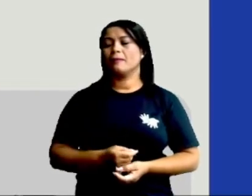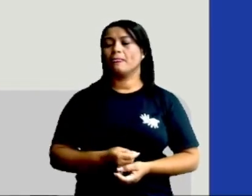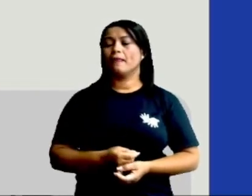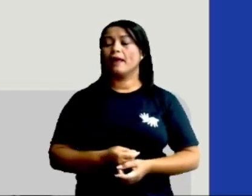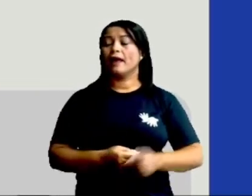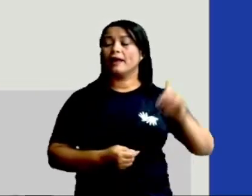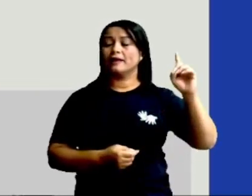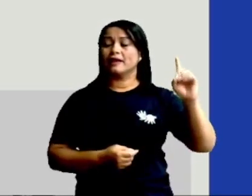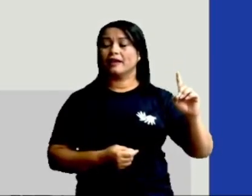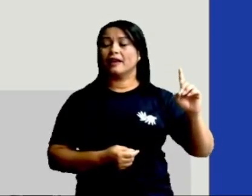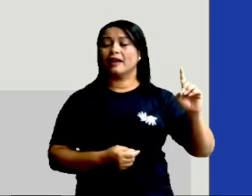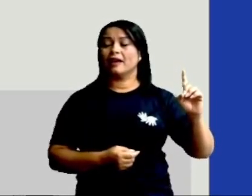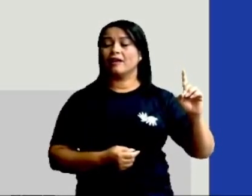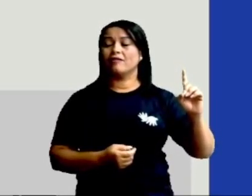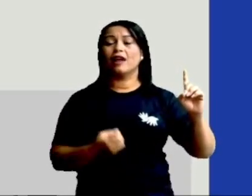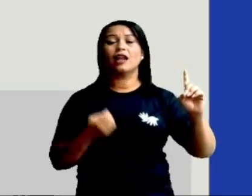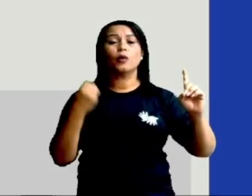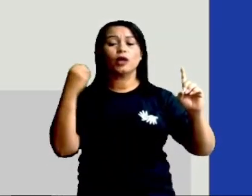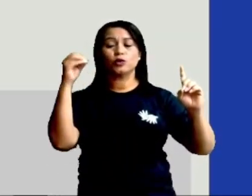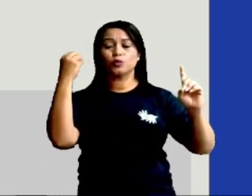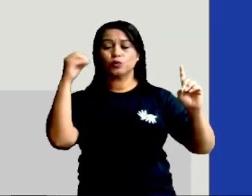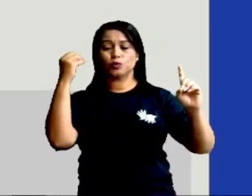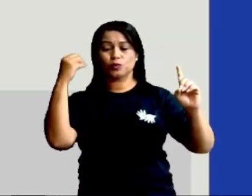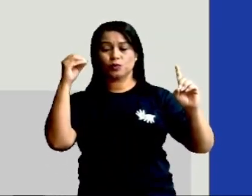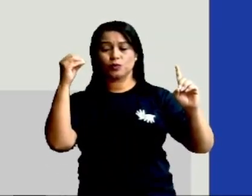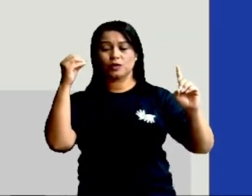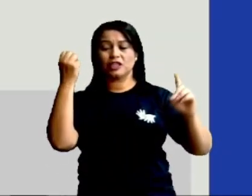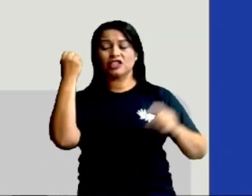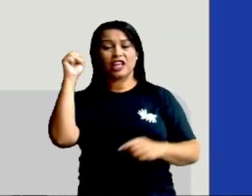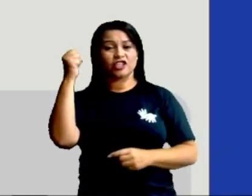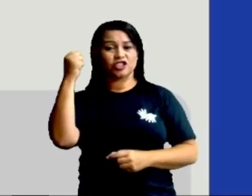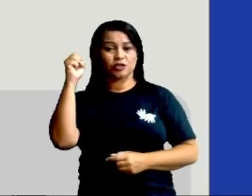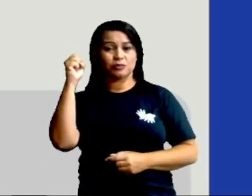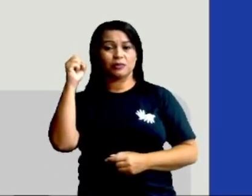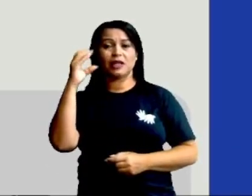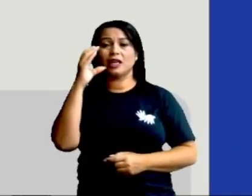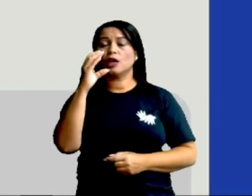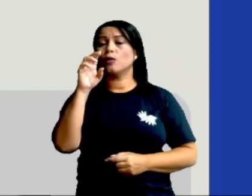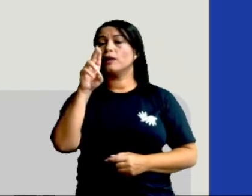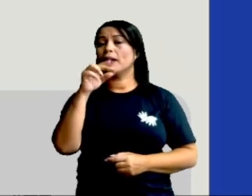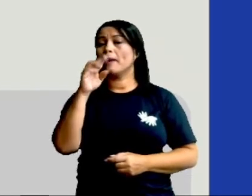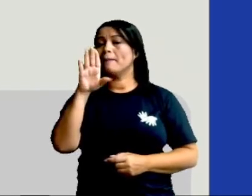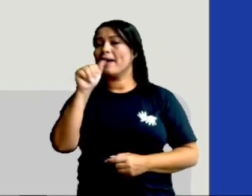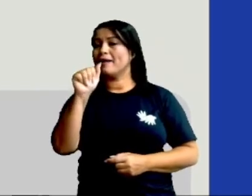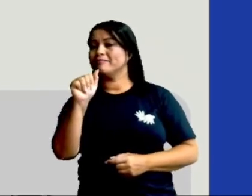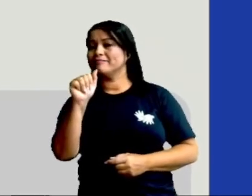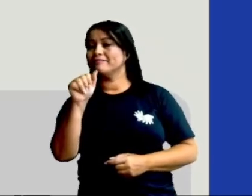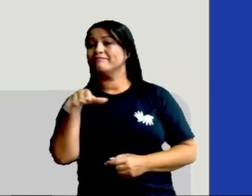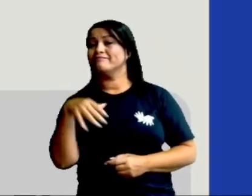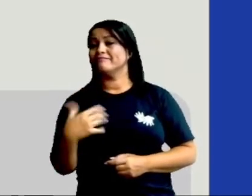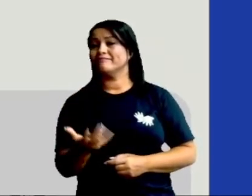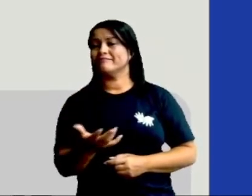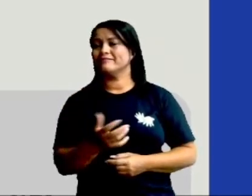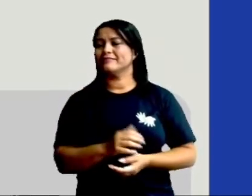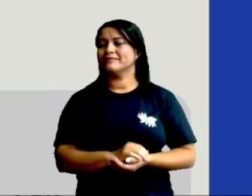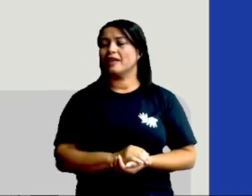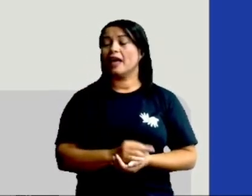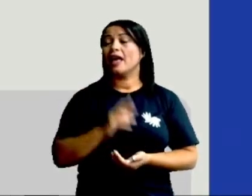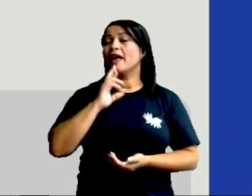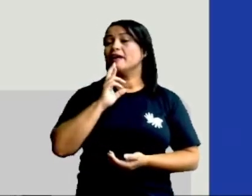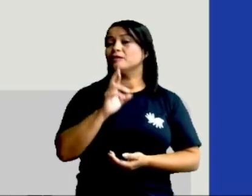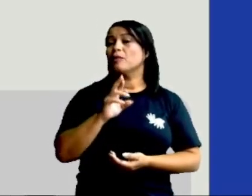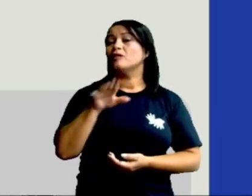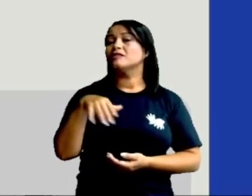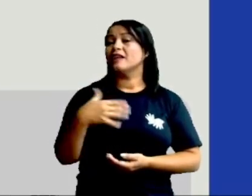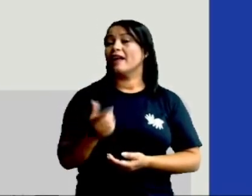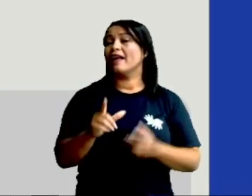e na letra de Rio Grande do Sul Sergipe e Cuiabá Oi e